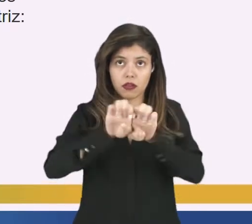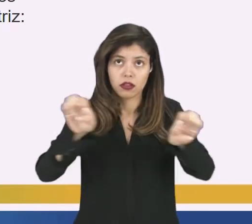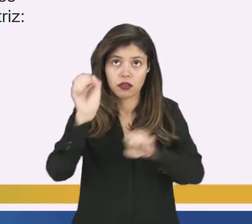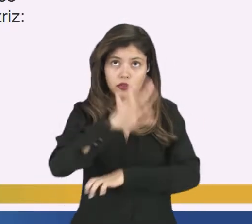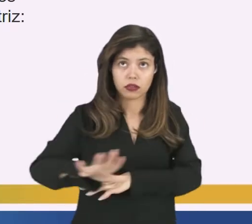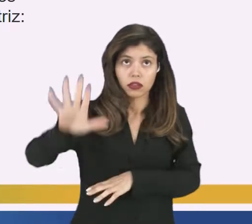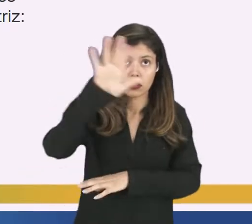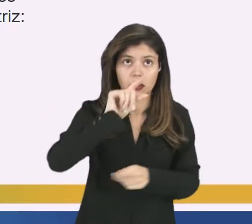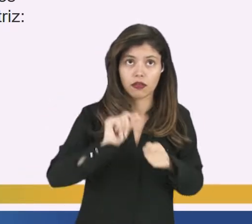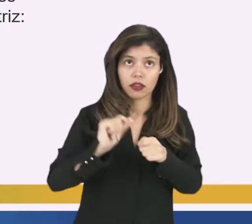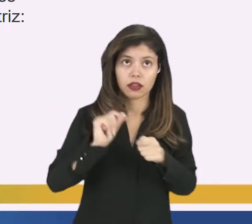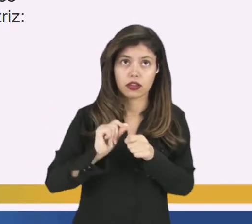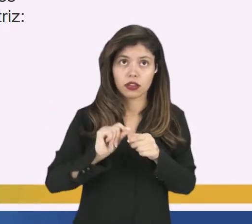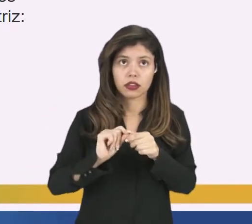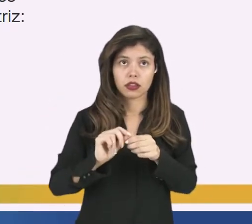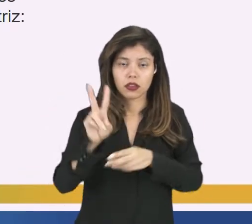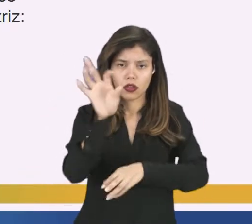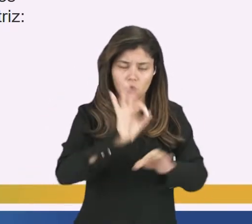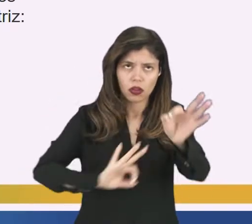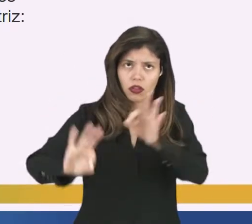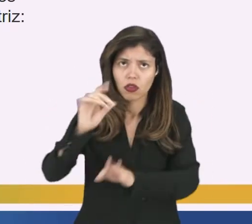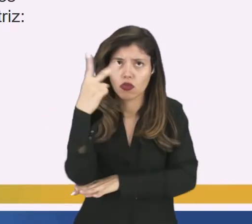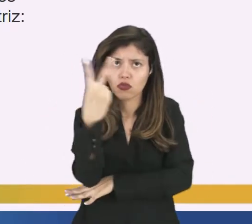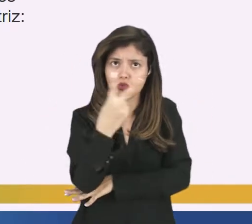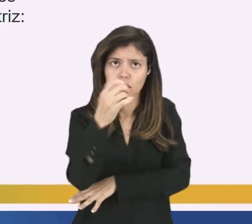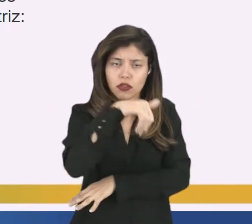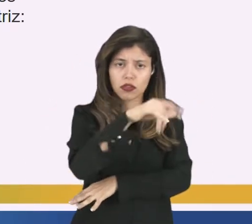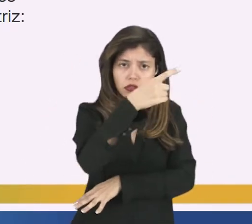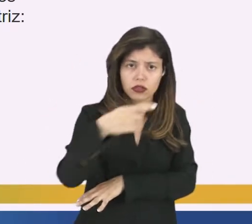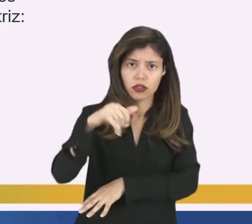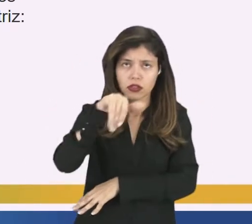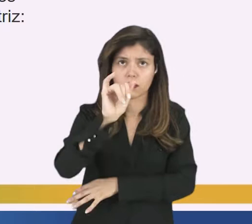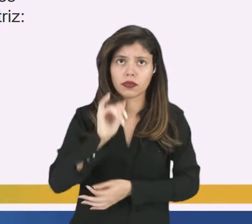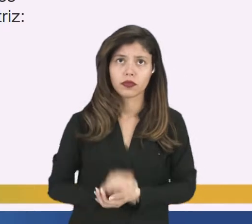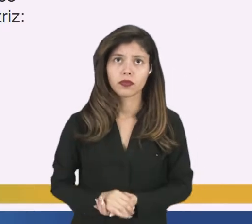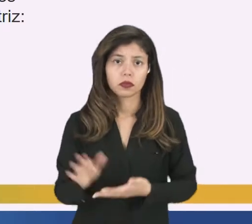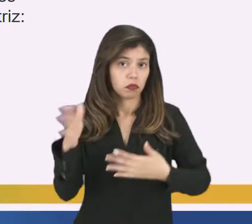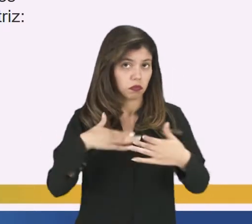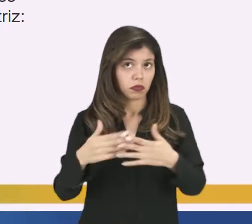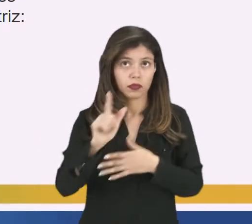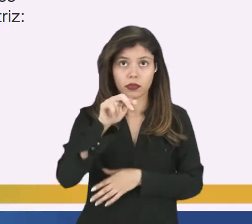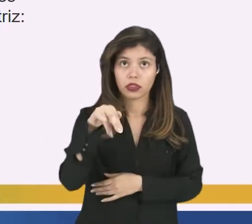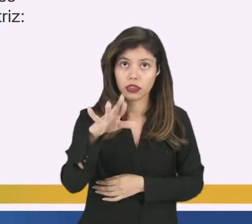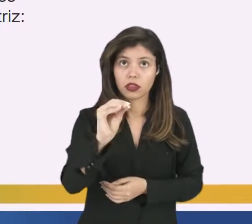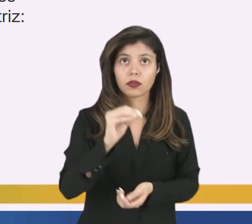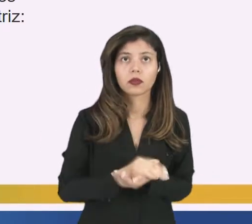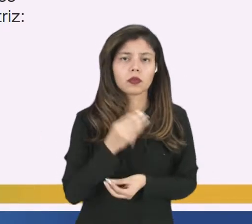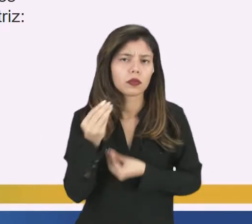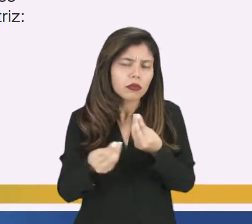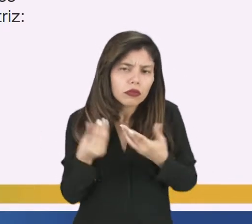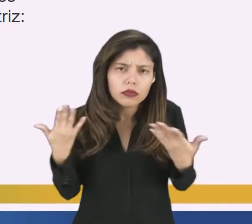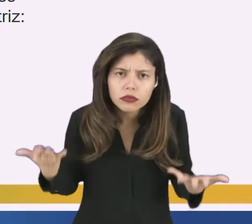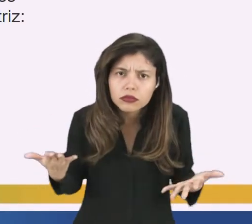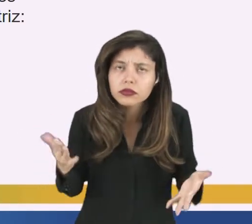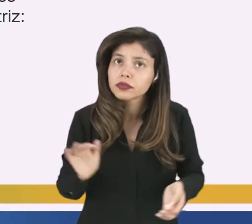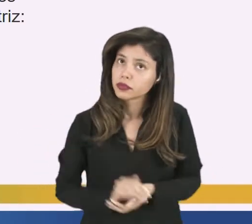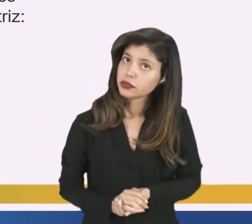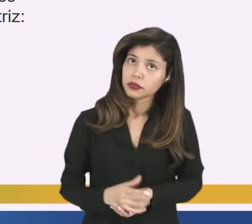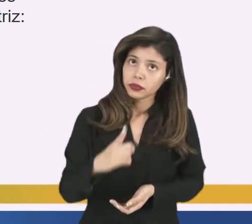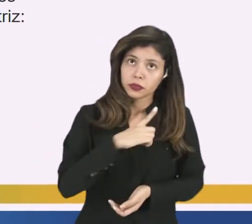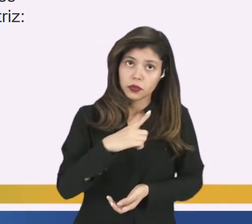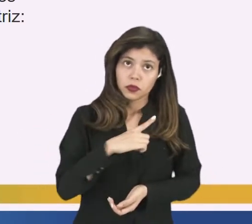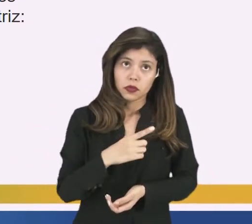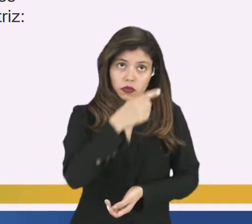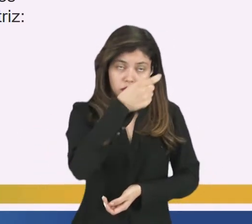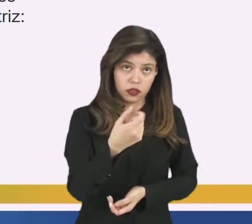podemos encontrar a equação geral da reta fazendo o alinhamento de dois pontos com um ponto xy qualquer, genérico. Como assim?